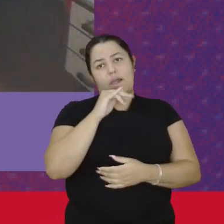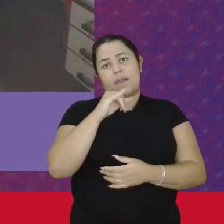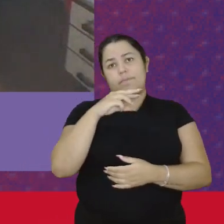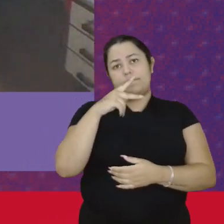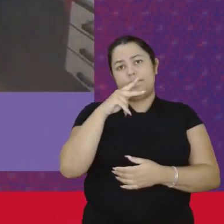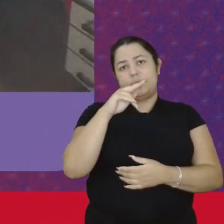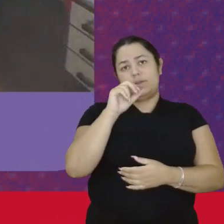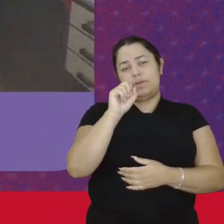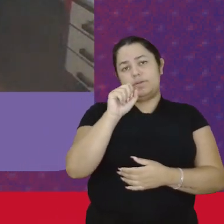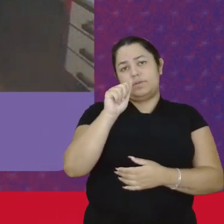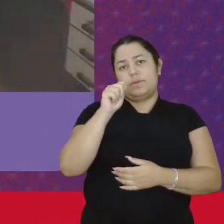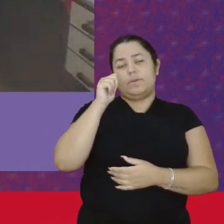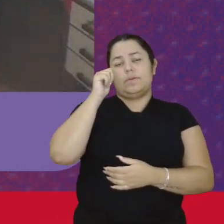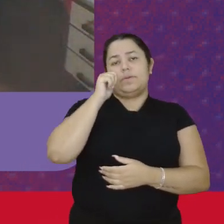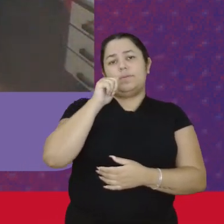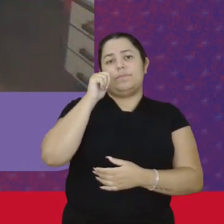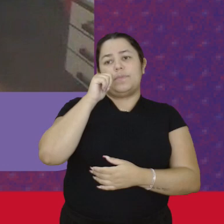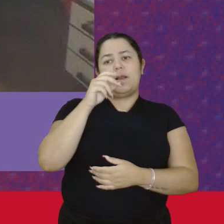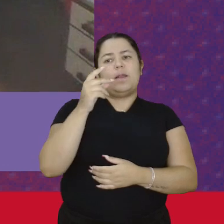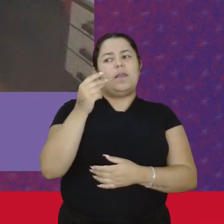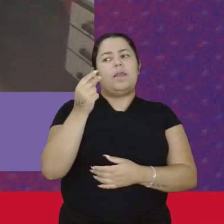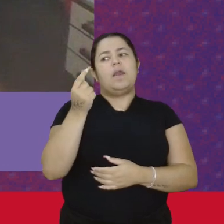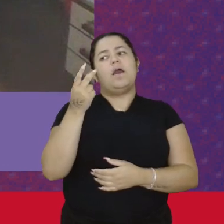feminista daquele período